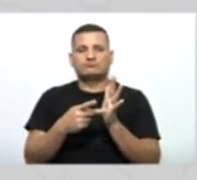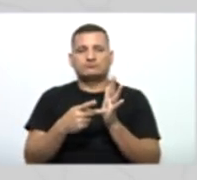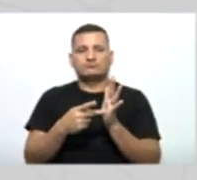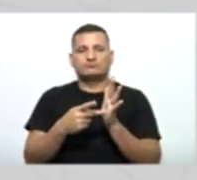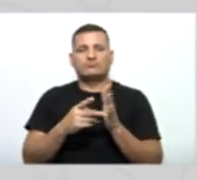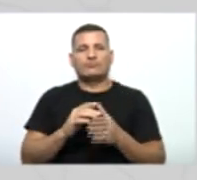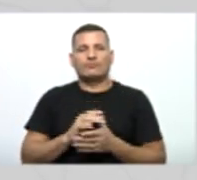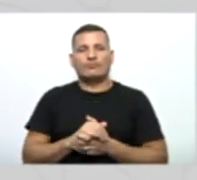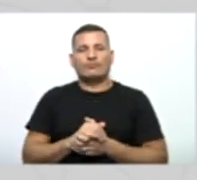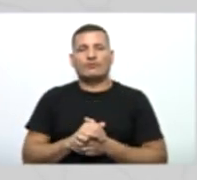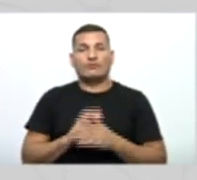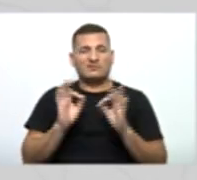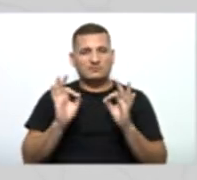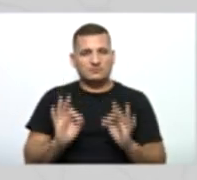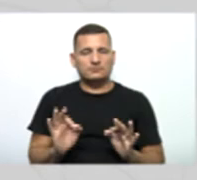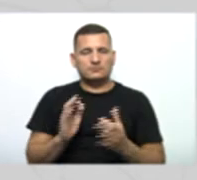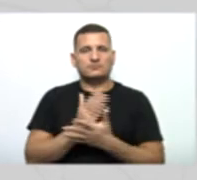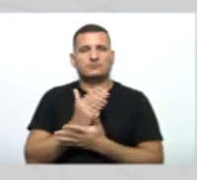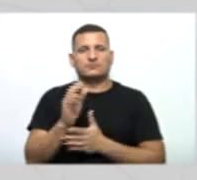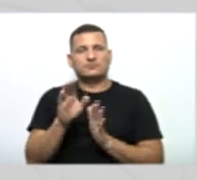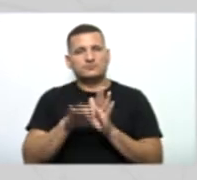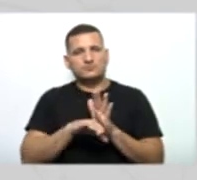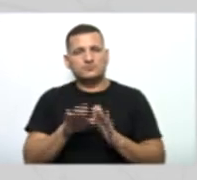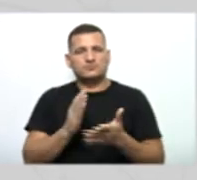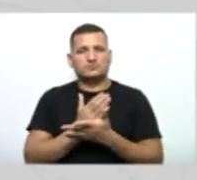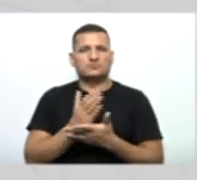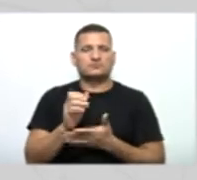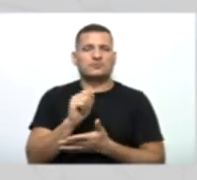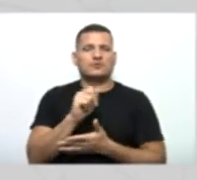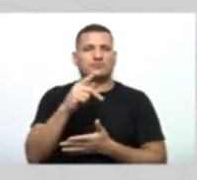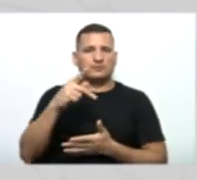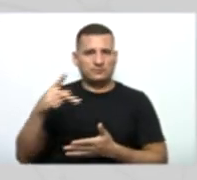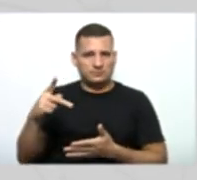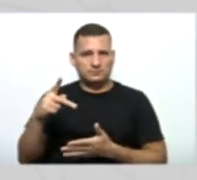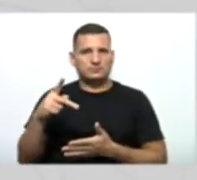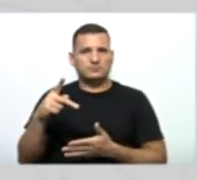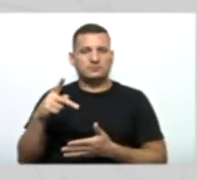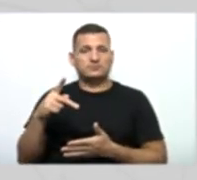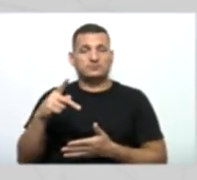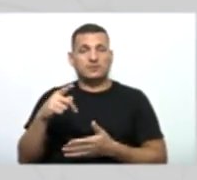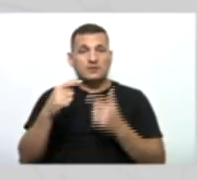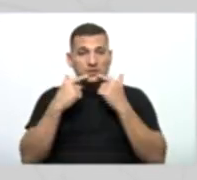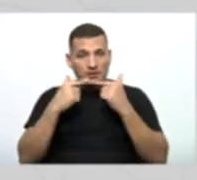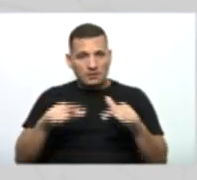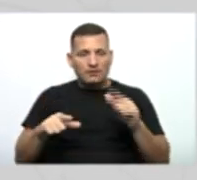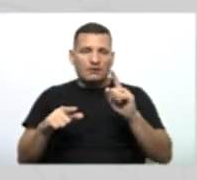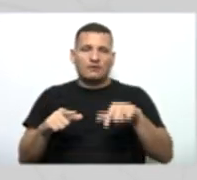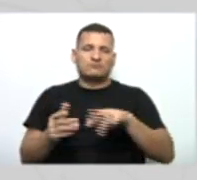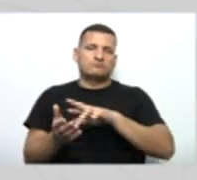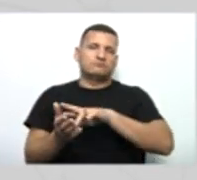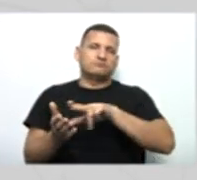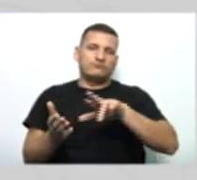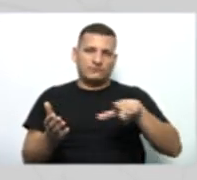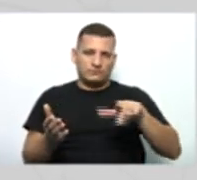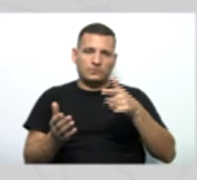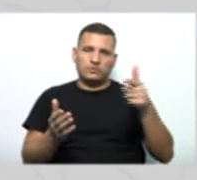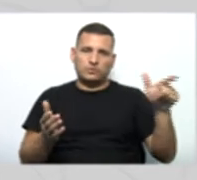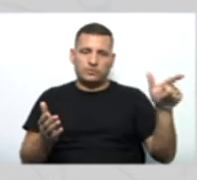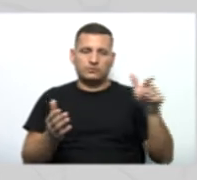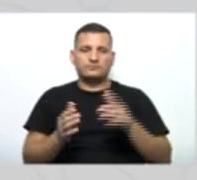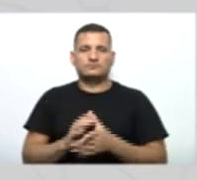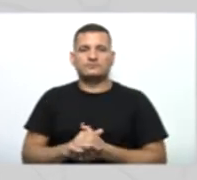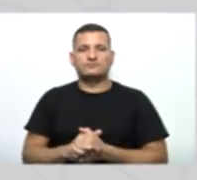com certeza, alguns conceitos, algumas aplicações de uma linguagem vão ser diferentes de outra linguagem,